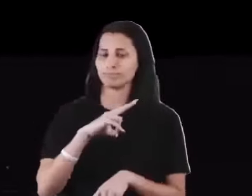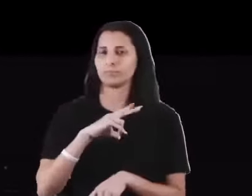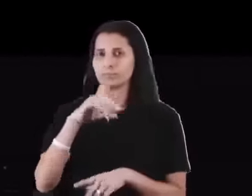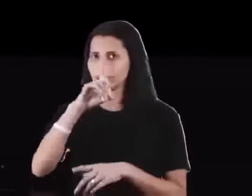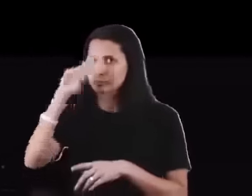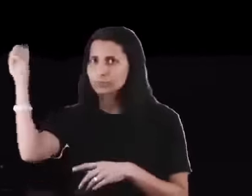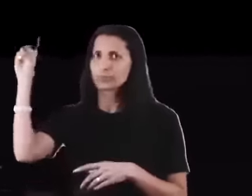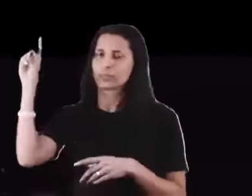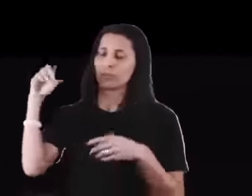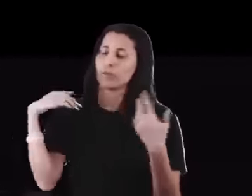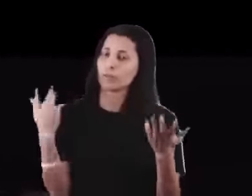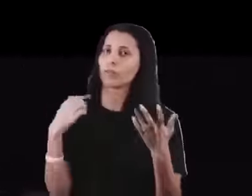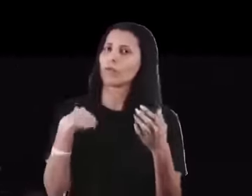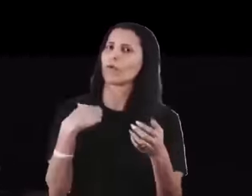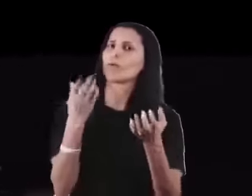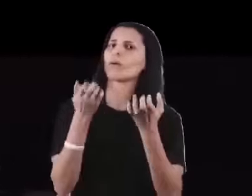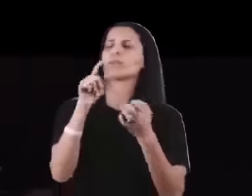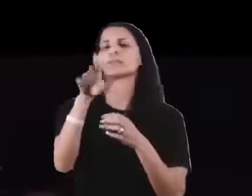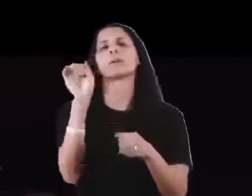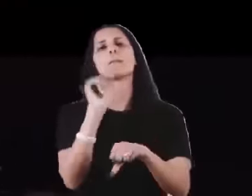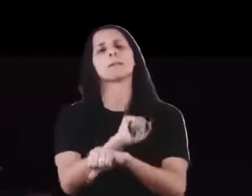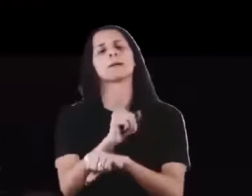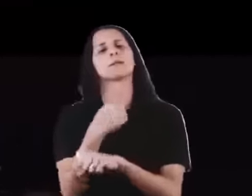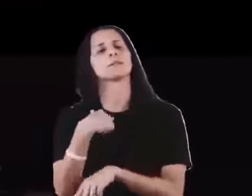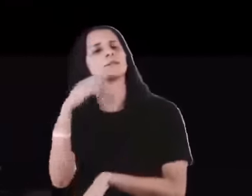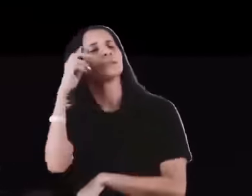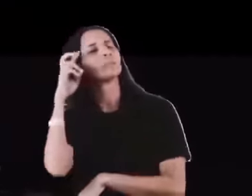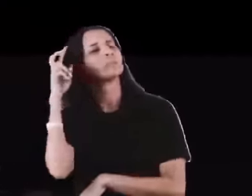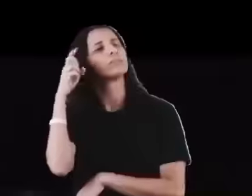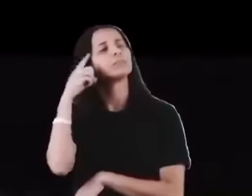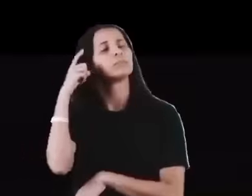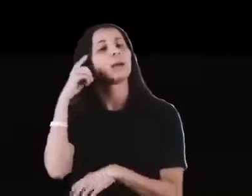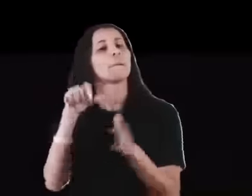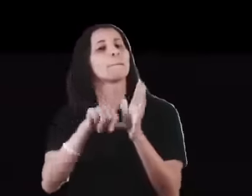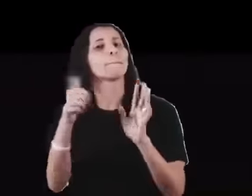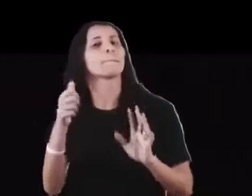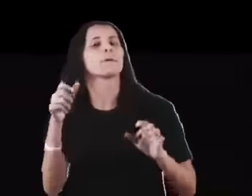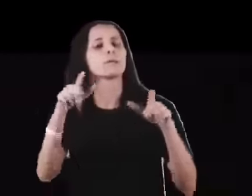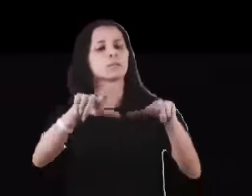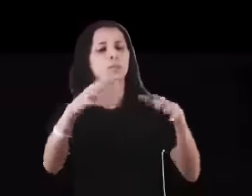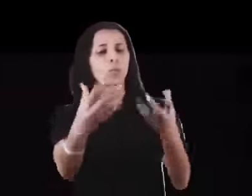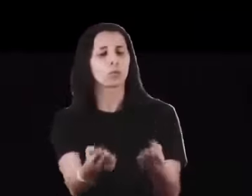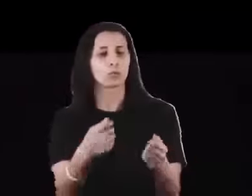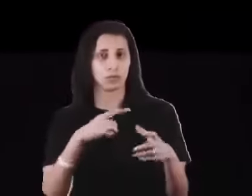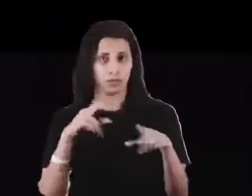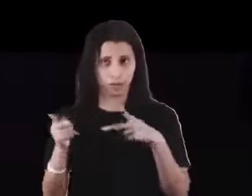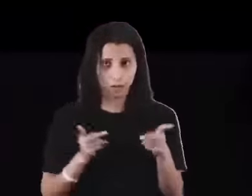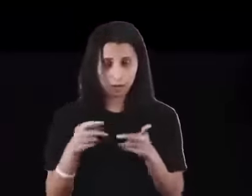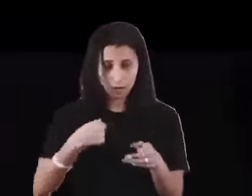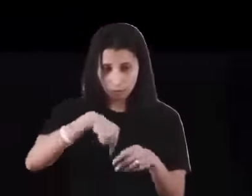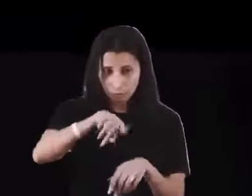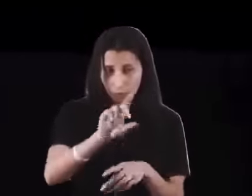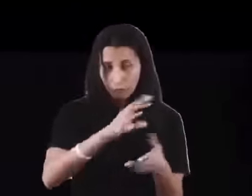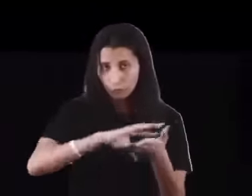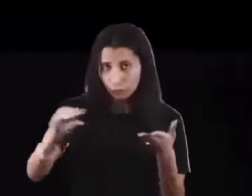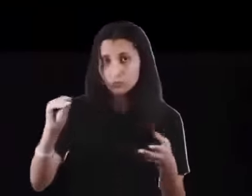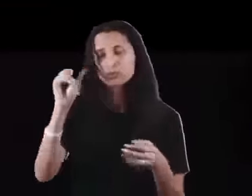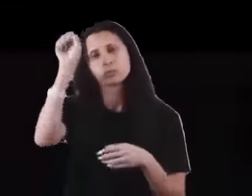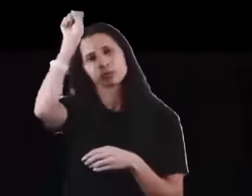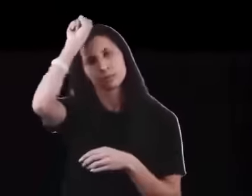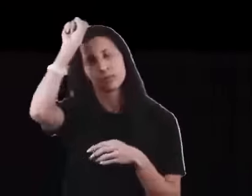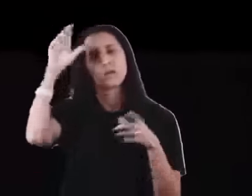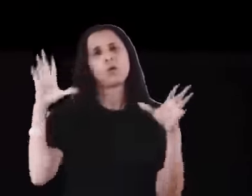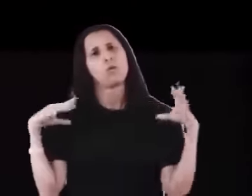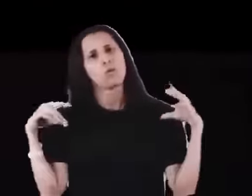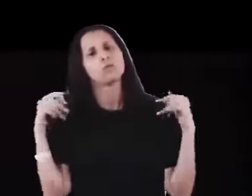pense na primeira vez que H foi para o deserto quando ela fugiu de Sara um anjo falou com